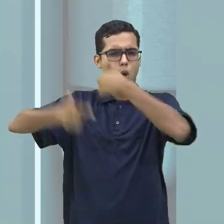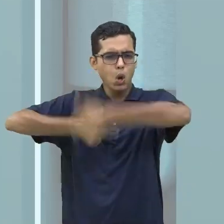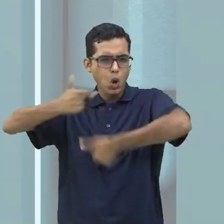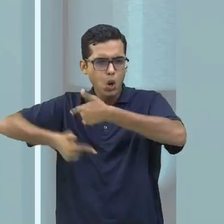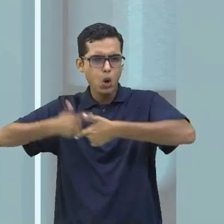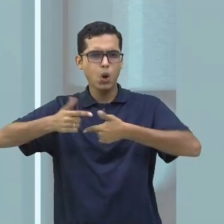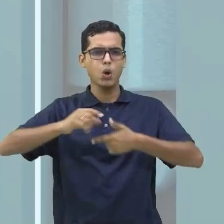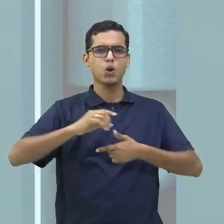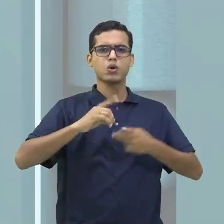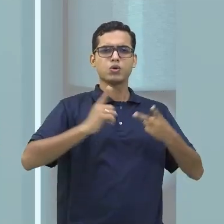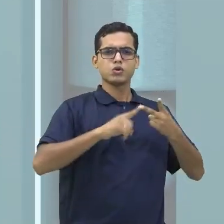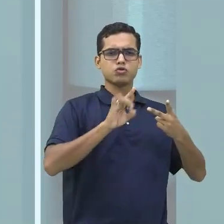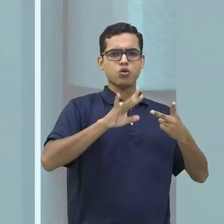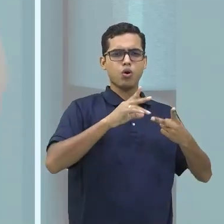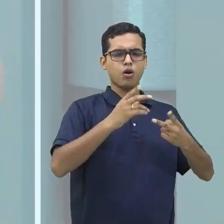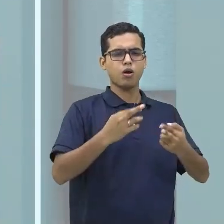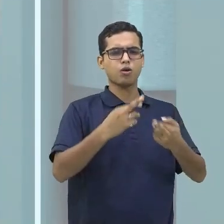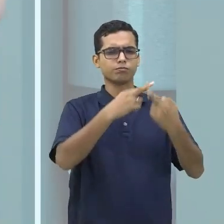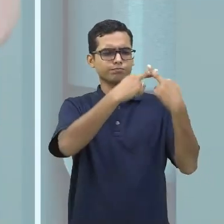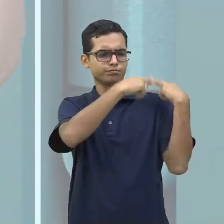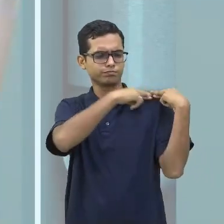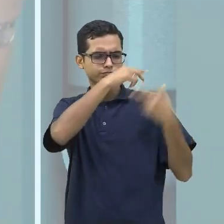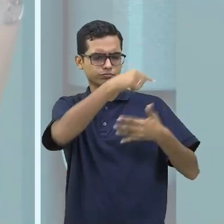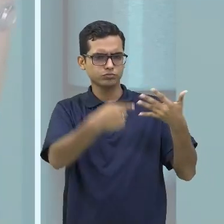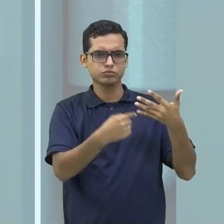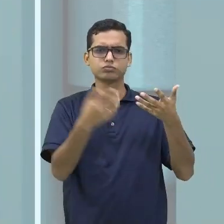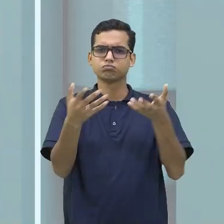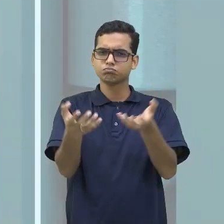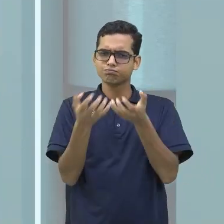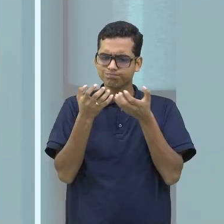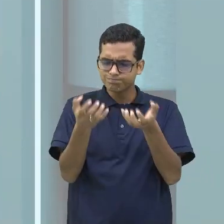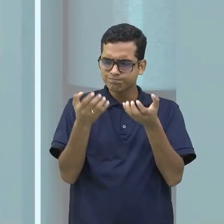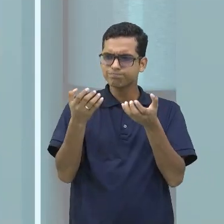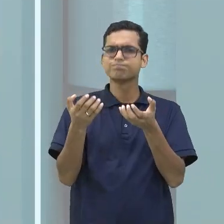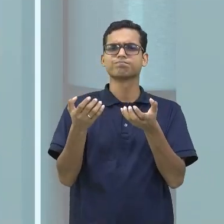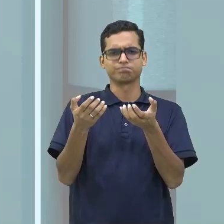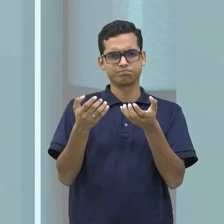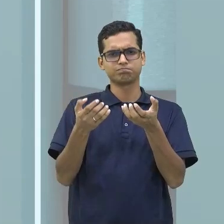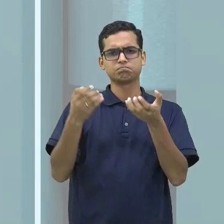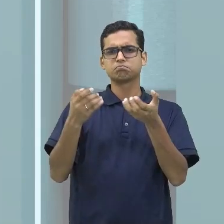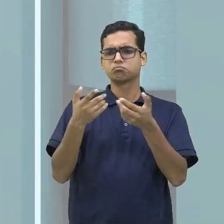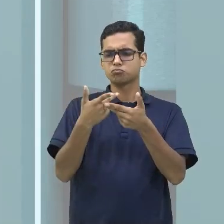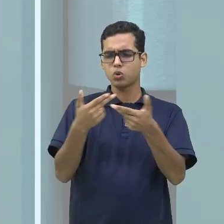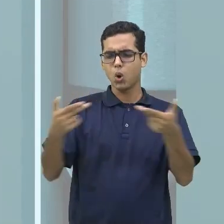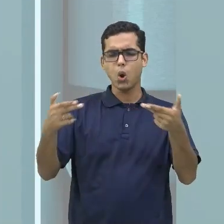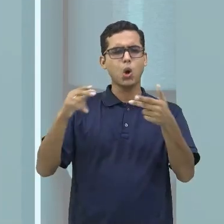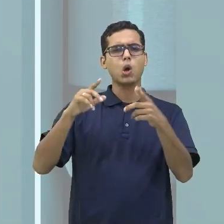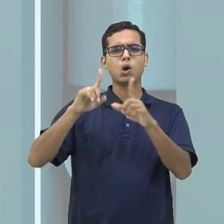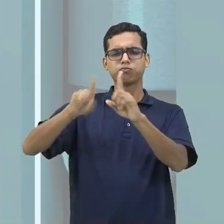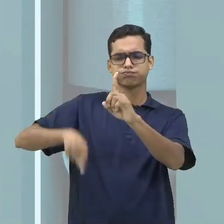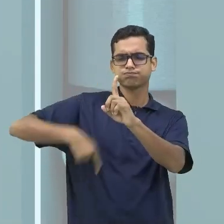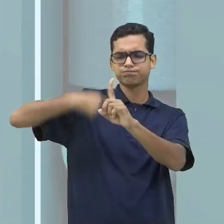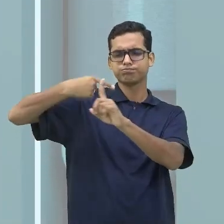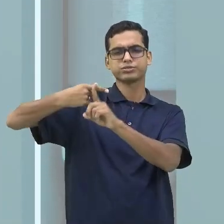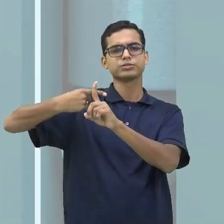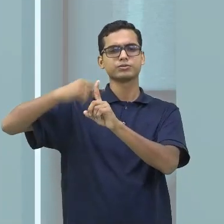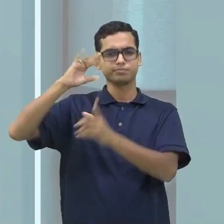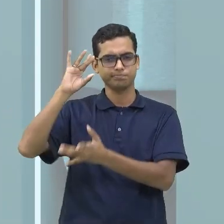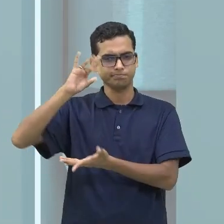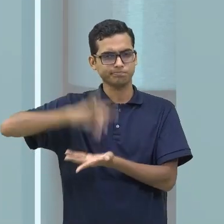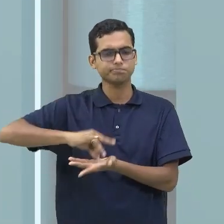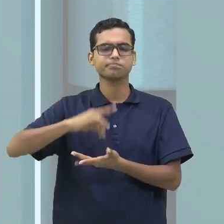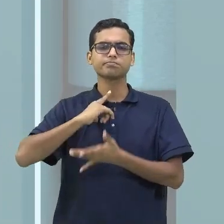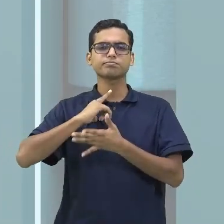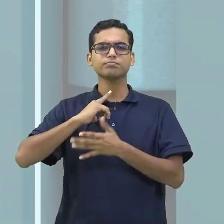ou só ali as obrigações. Não, eu quero mais, é isso que ele quer dizer. Então é nesse sentido que sim, temos